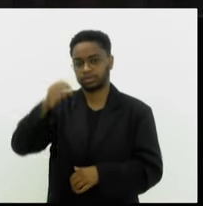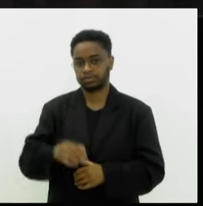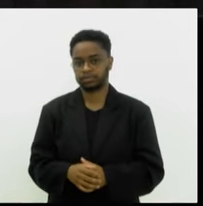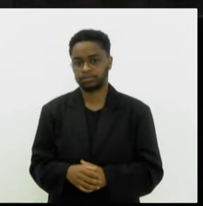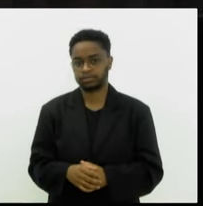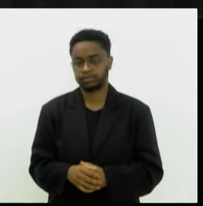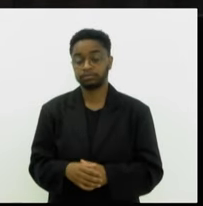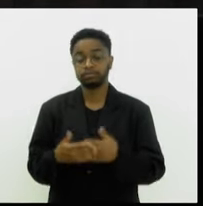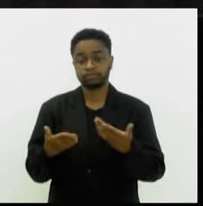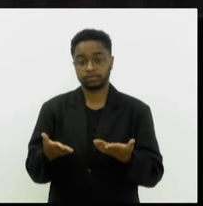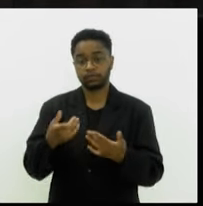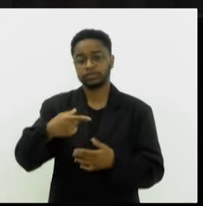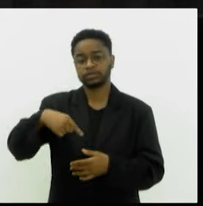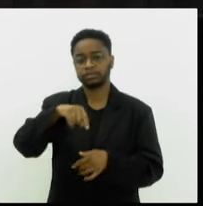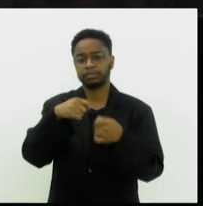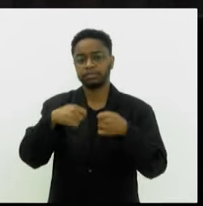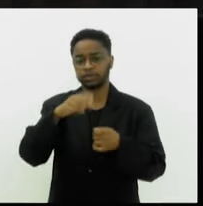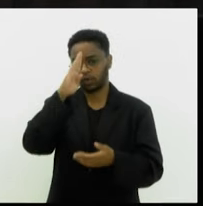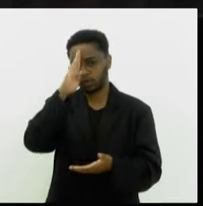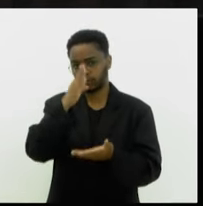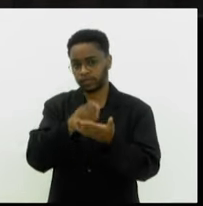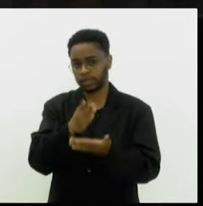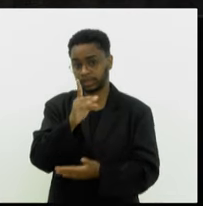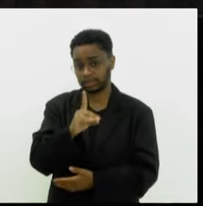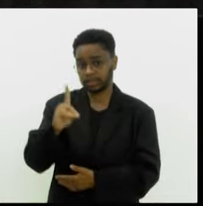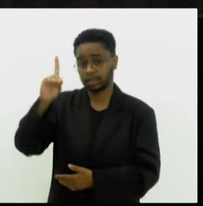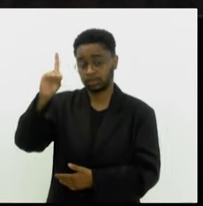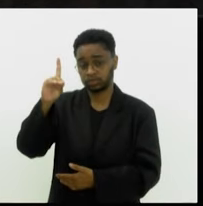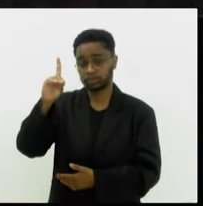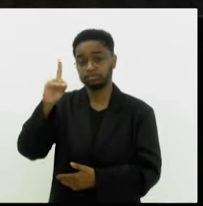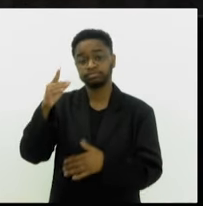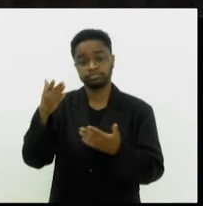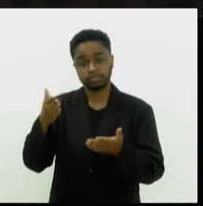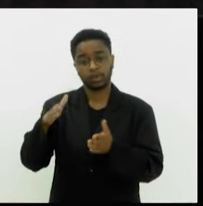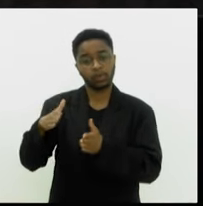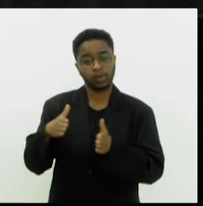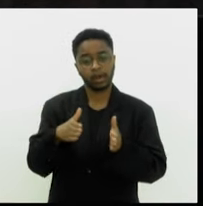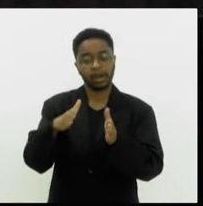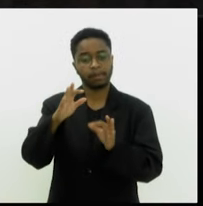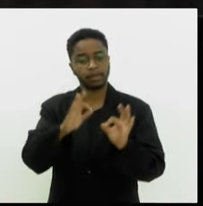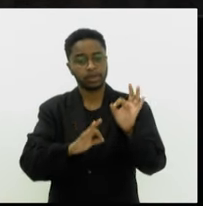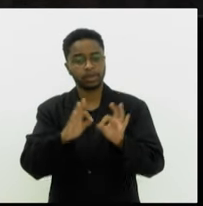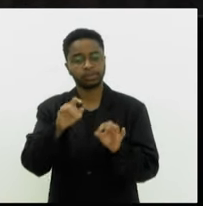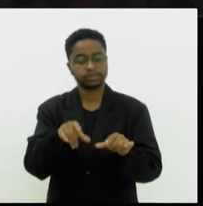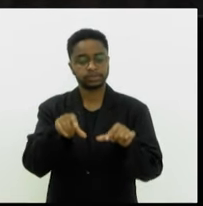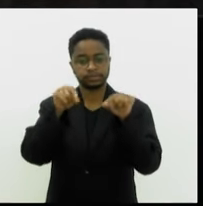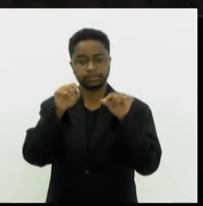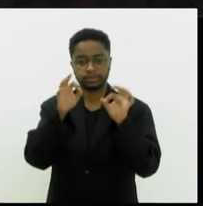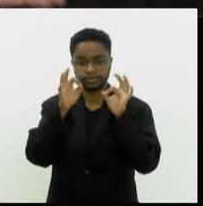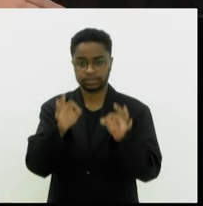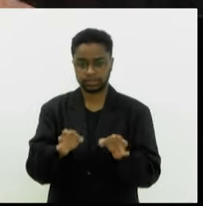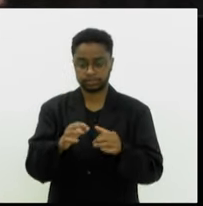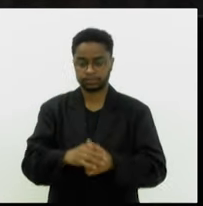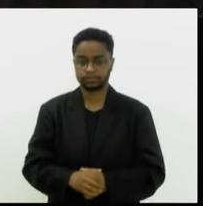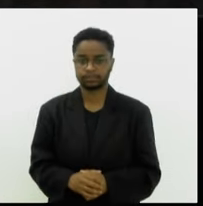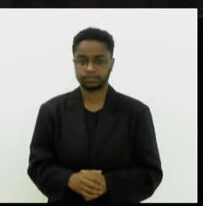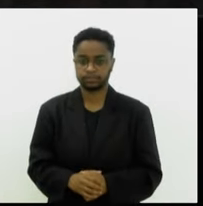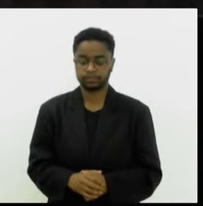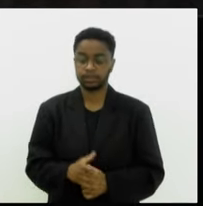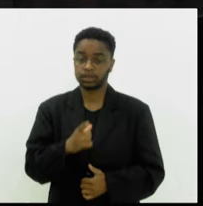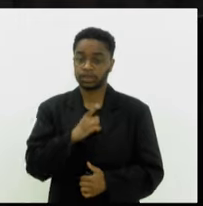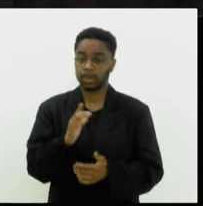Confia ao Senhor as tuas obras e os teus desígnios serão estabelecidos. Tem gente